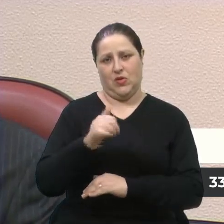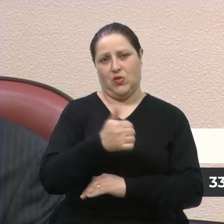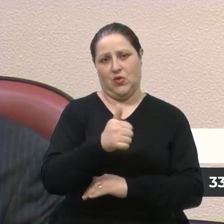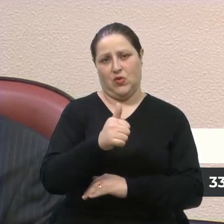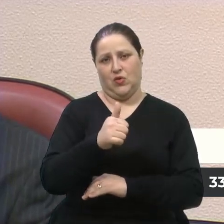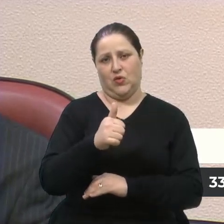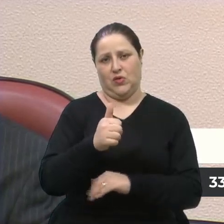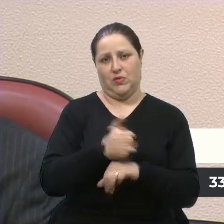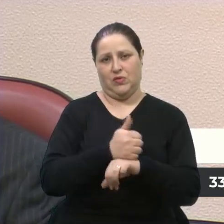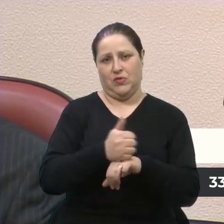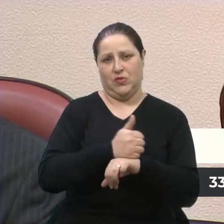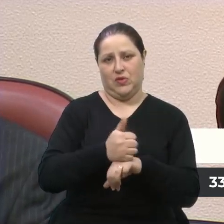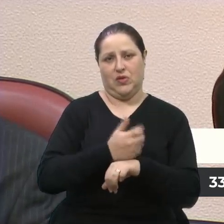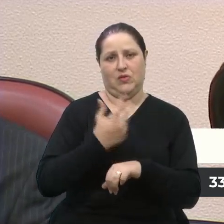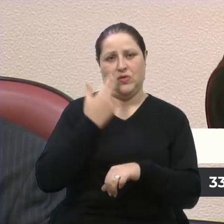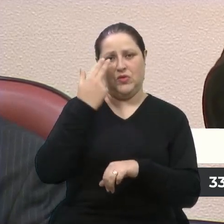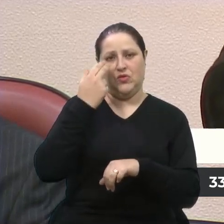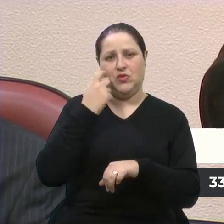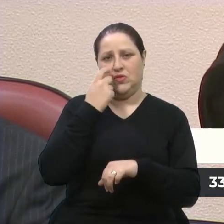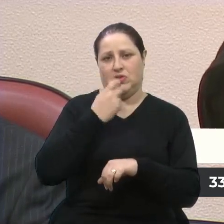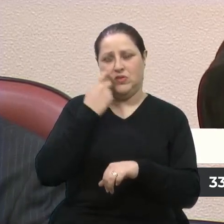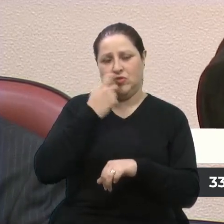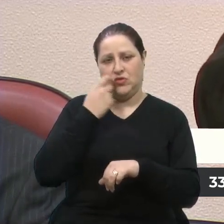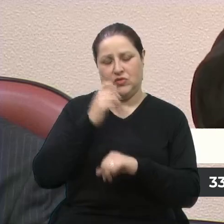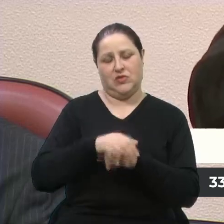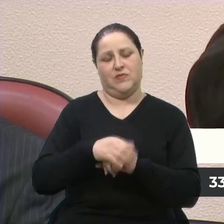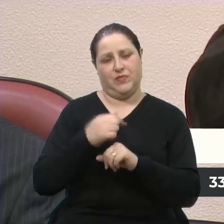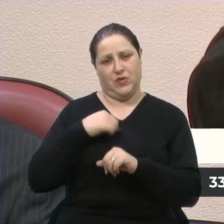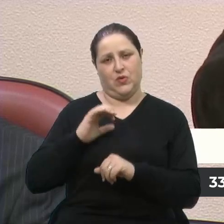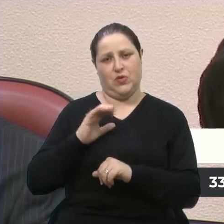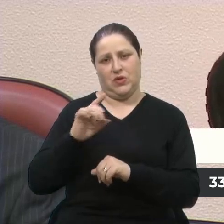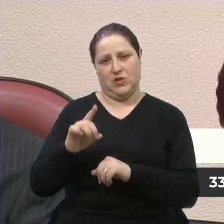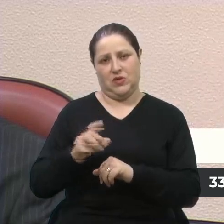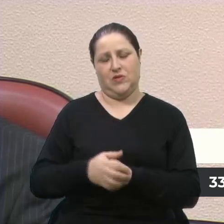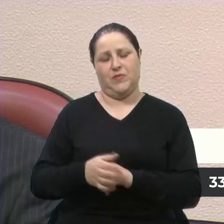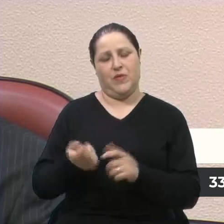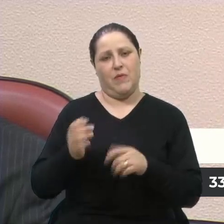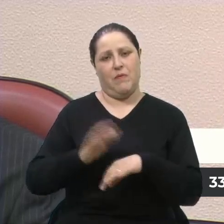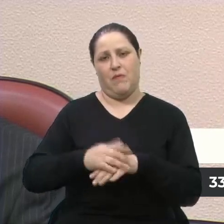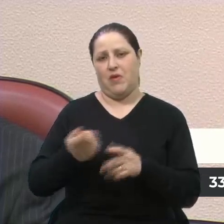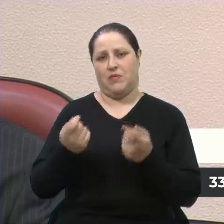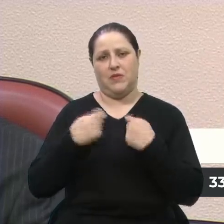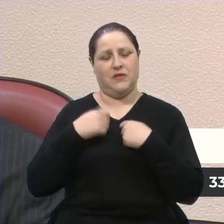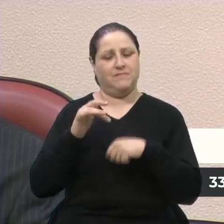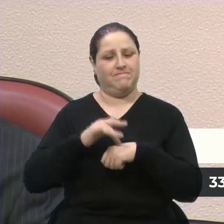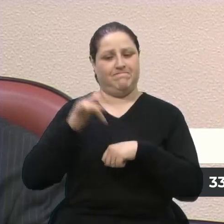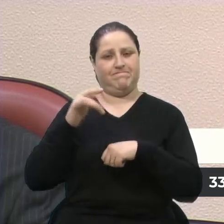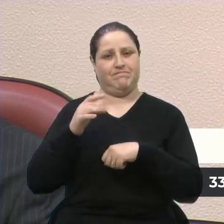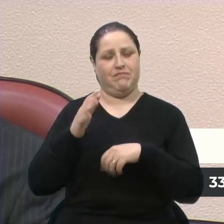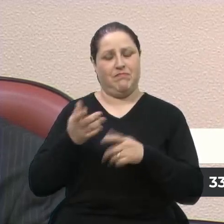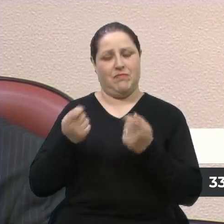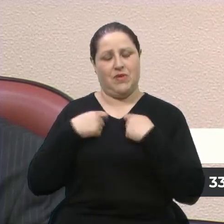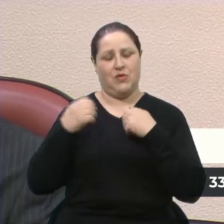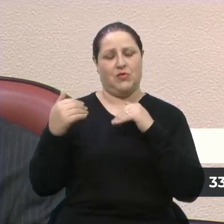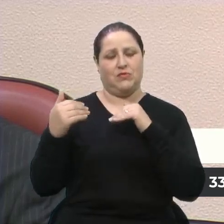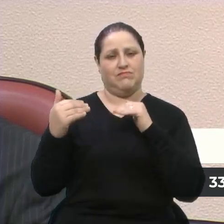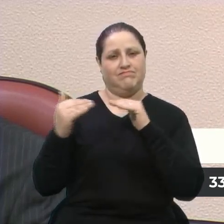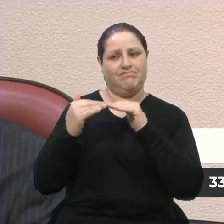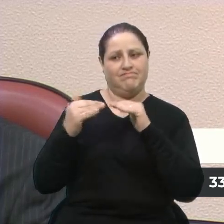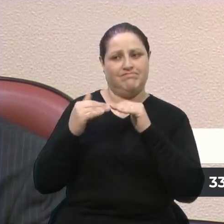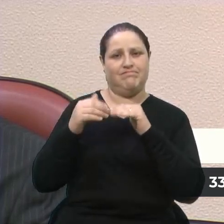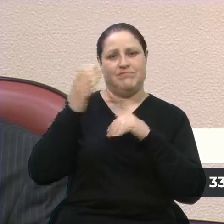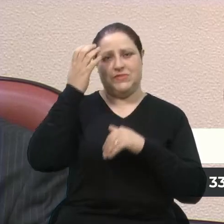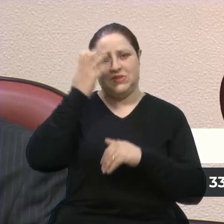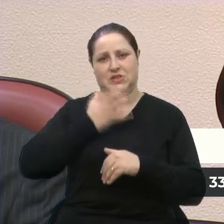Mas o que mais me toca e mais me identifica é a seriedade, a postura,